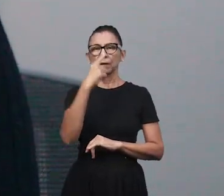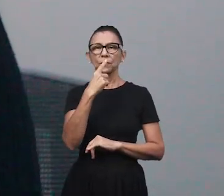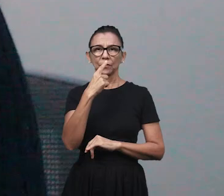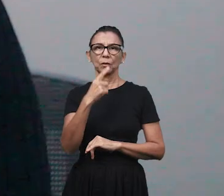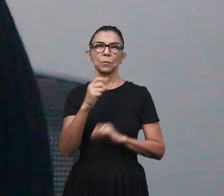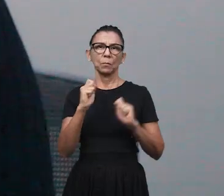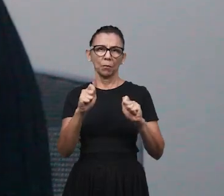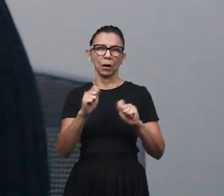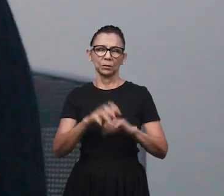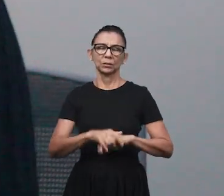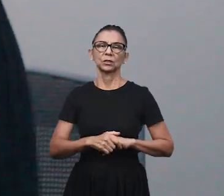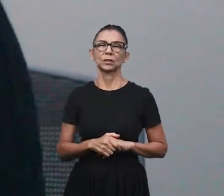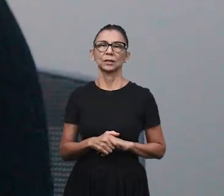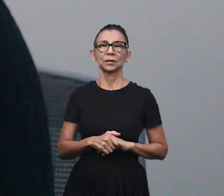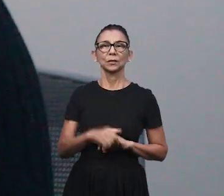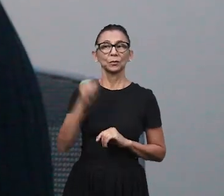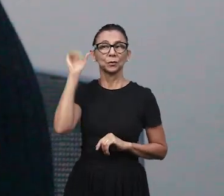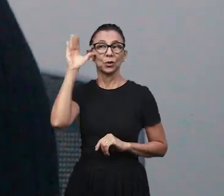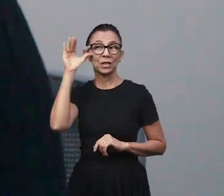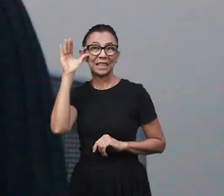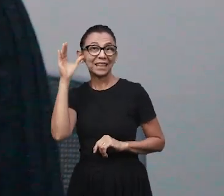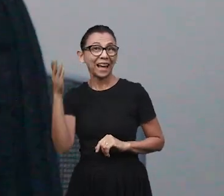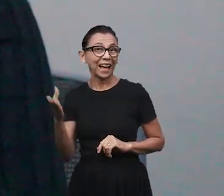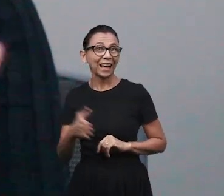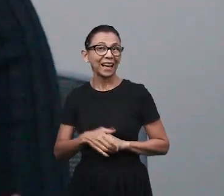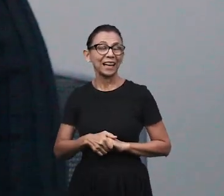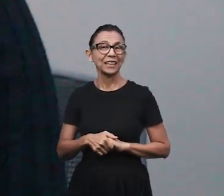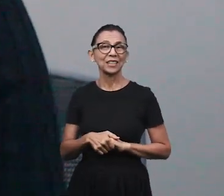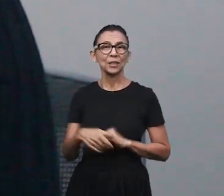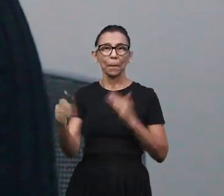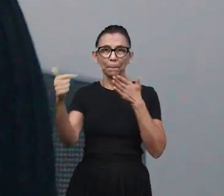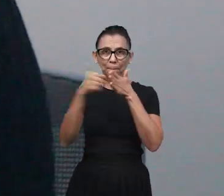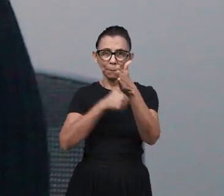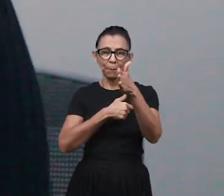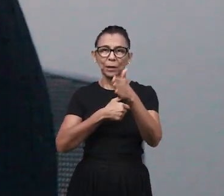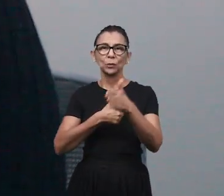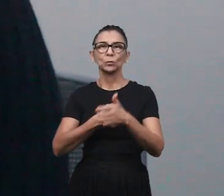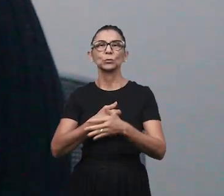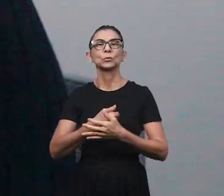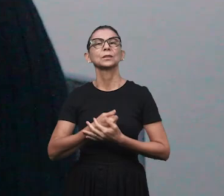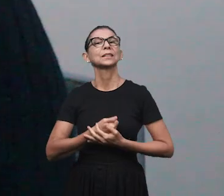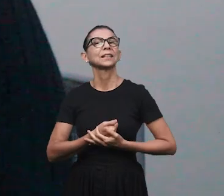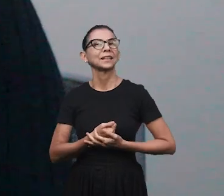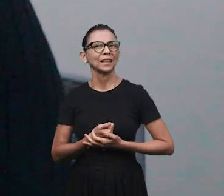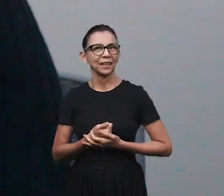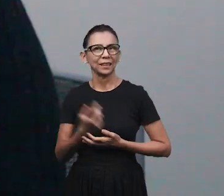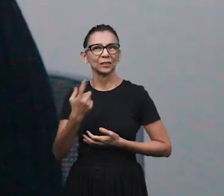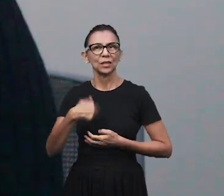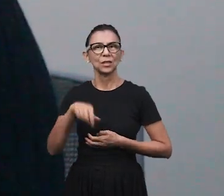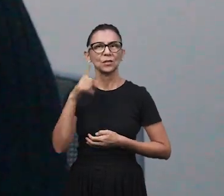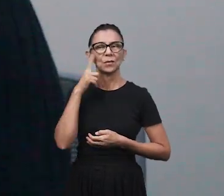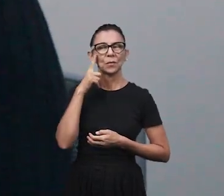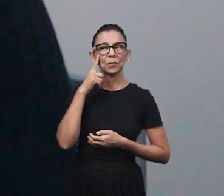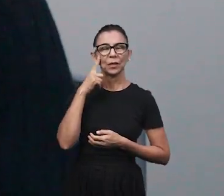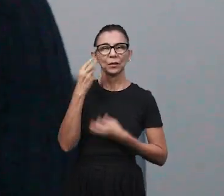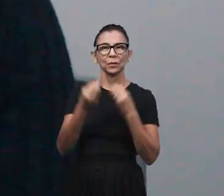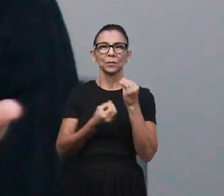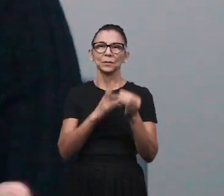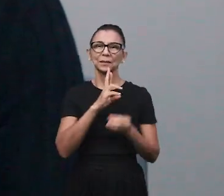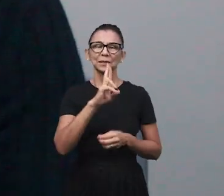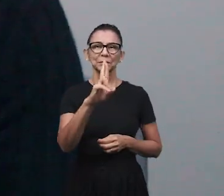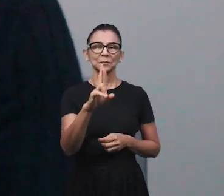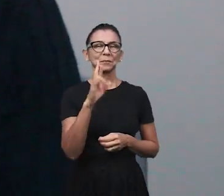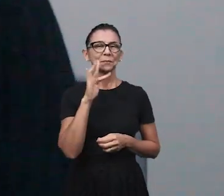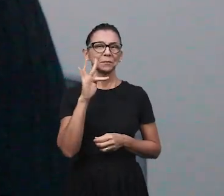dúvida mesmo. Qualquer curiosidade, quero saber sobre isso, manda para nós que nós vamos procurar o profissional adequado